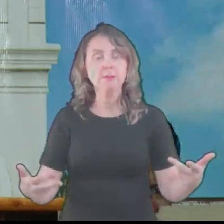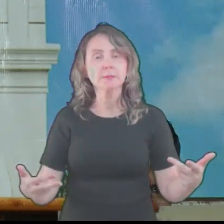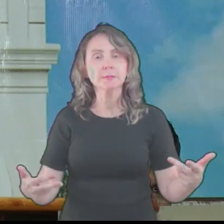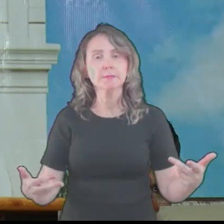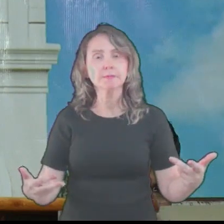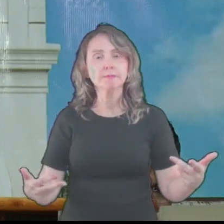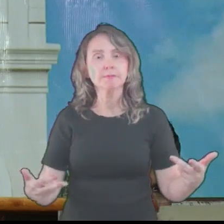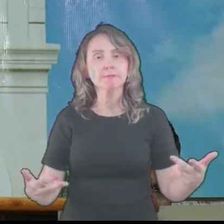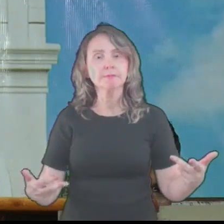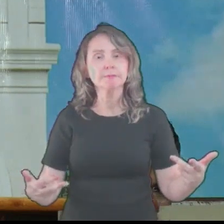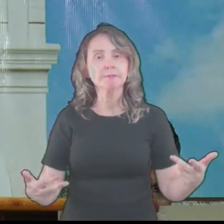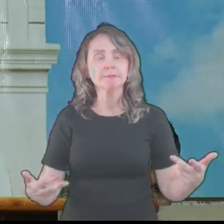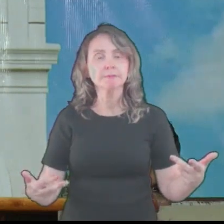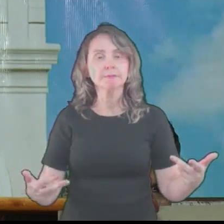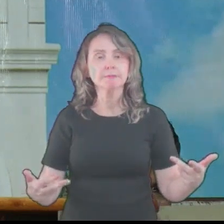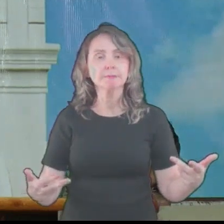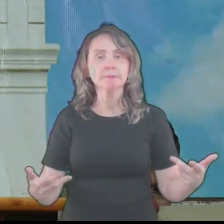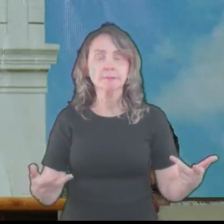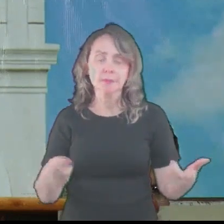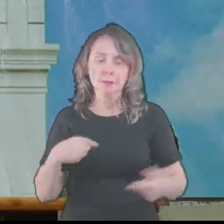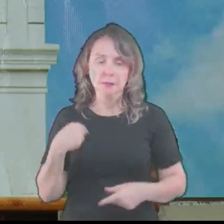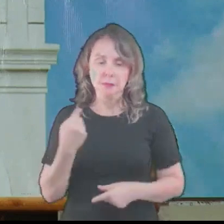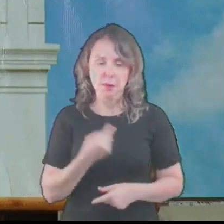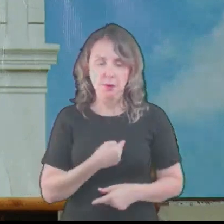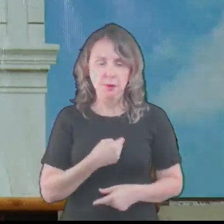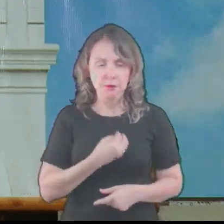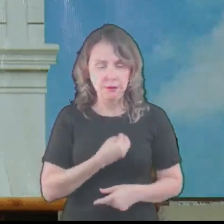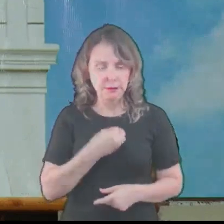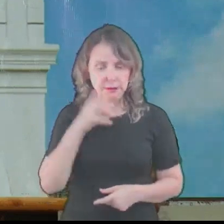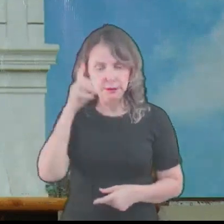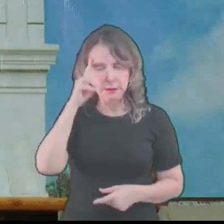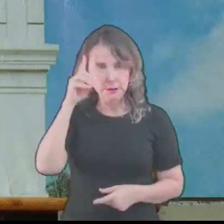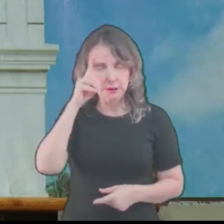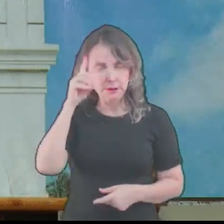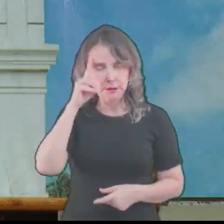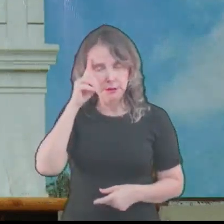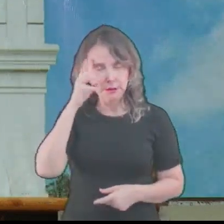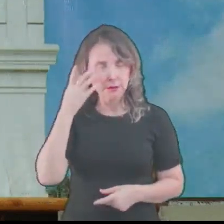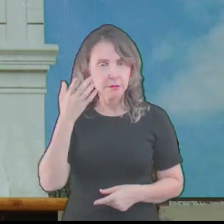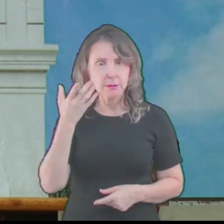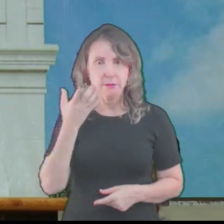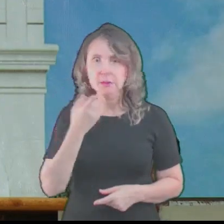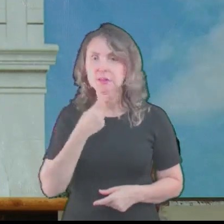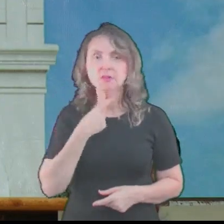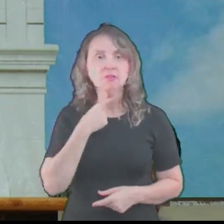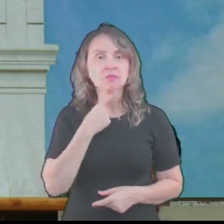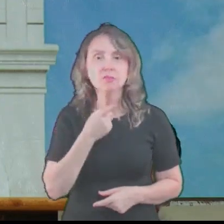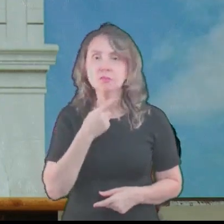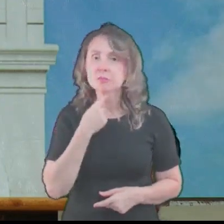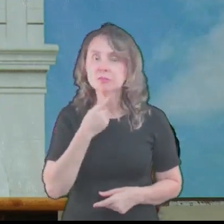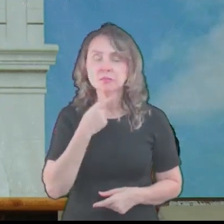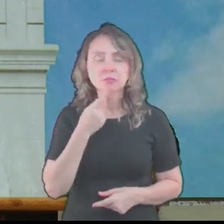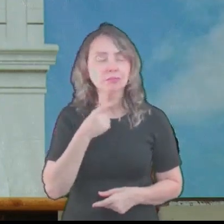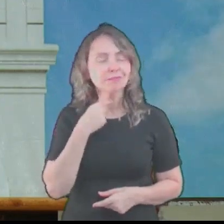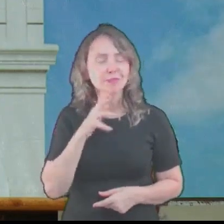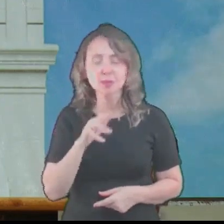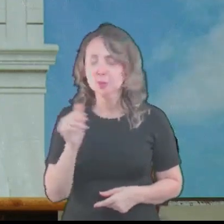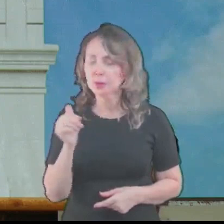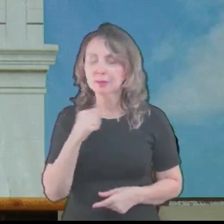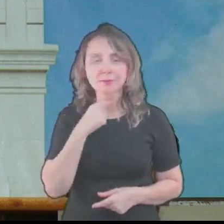que a mecânica nossa diária nunca conseguiríamos alcançar, nunca, nunca,